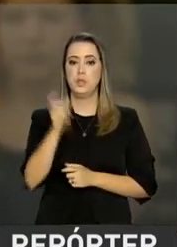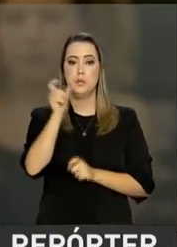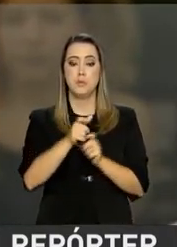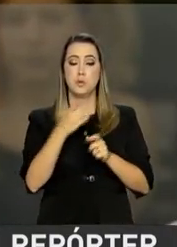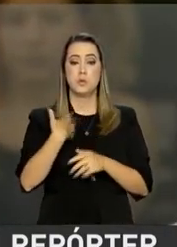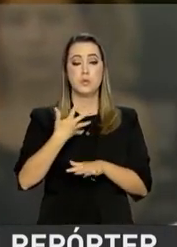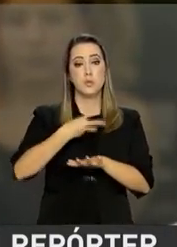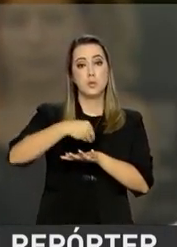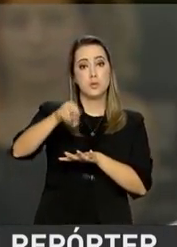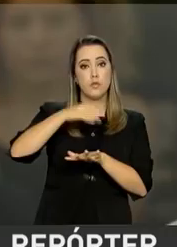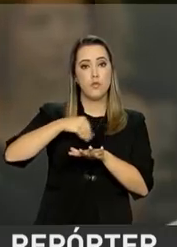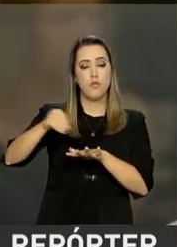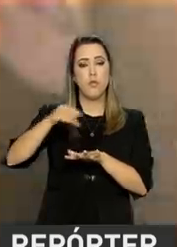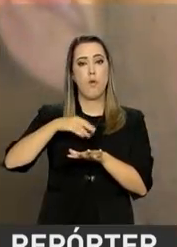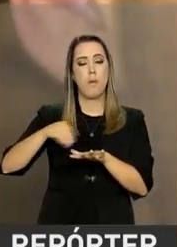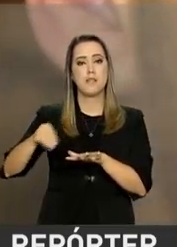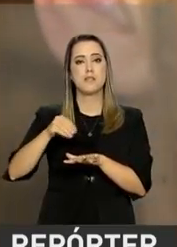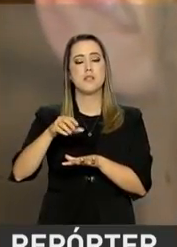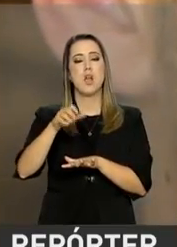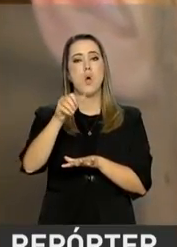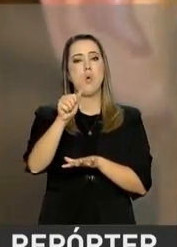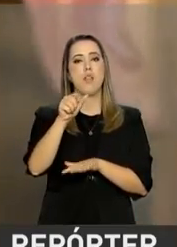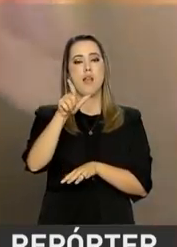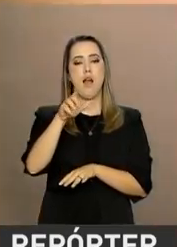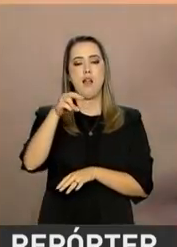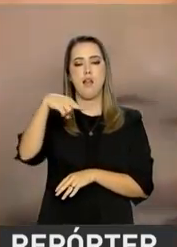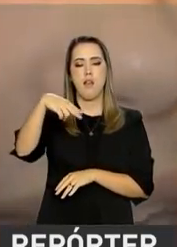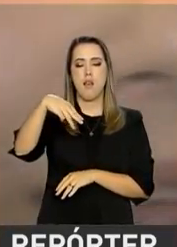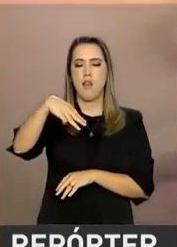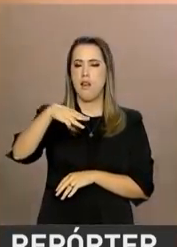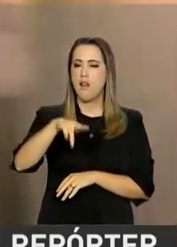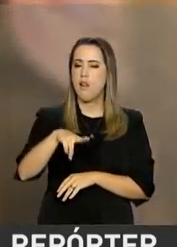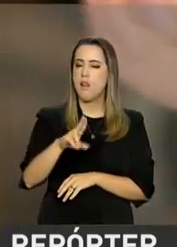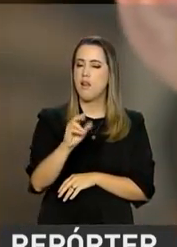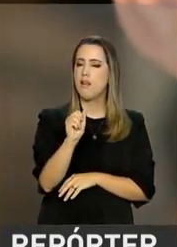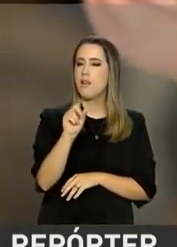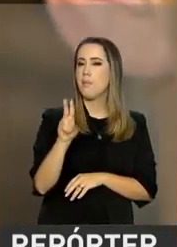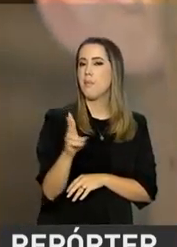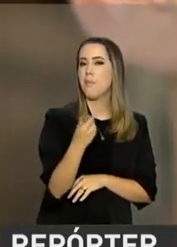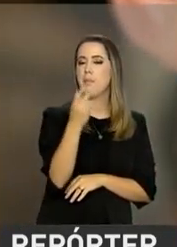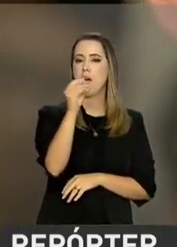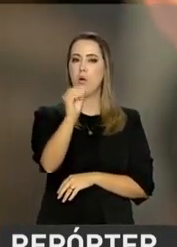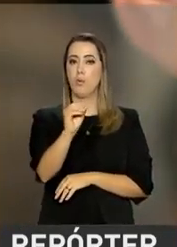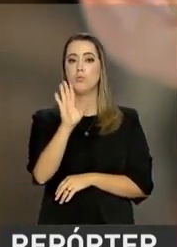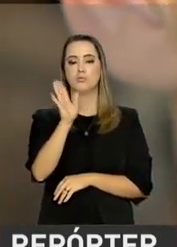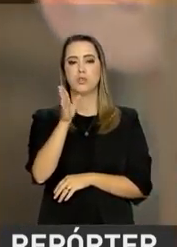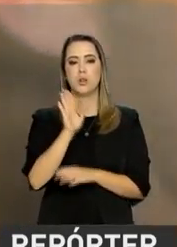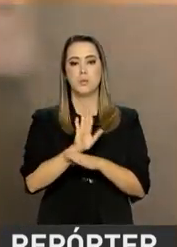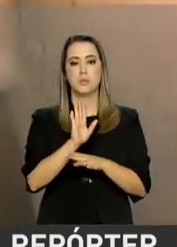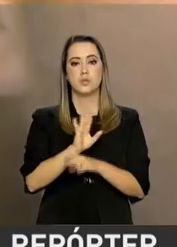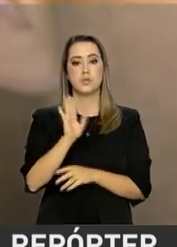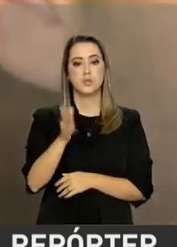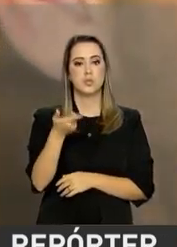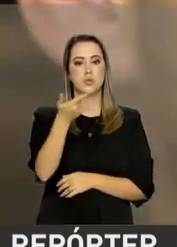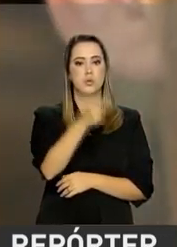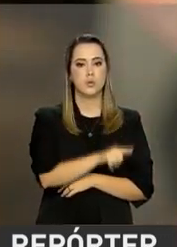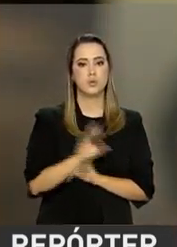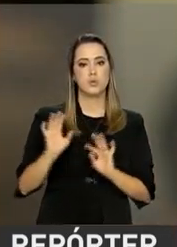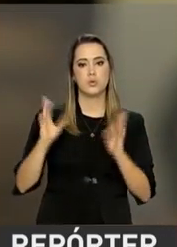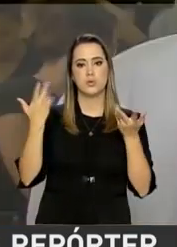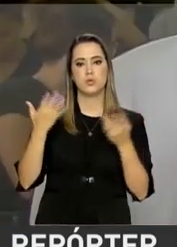de informações em alemão, o Darcy Neto vai poder ajudar. Ele conta que já participou de outros